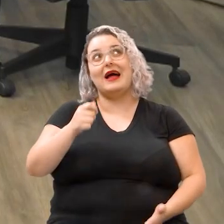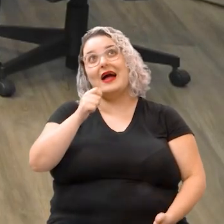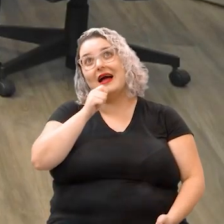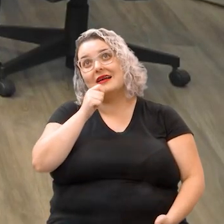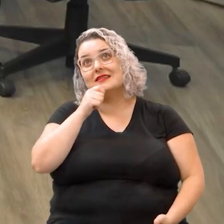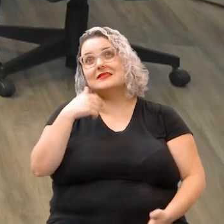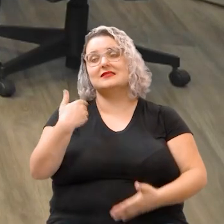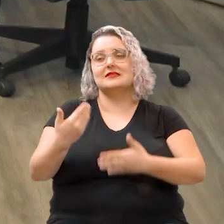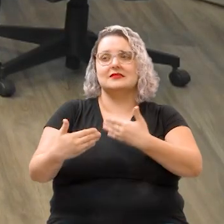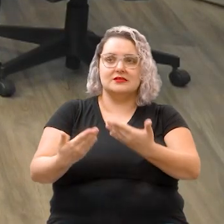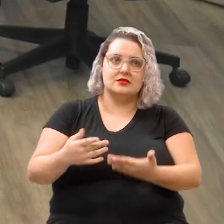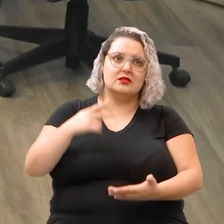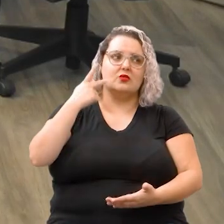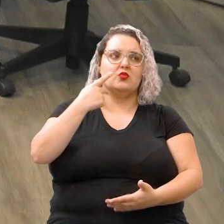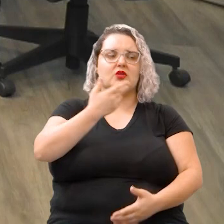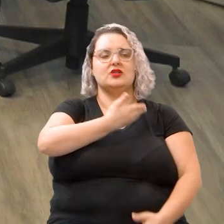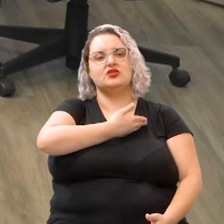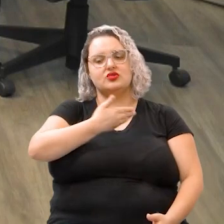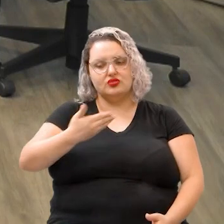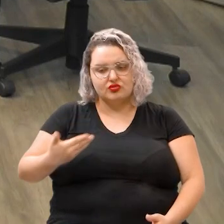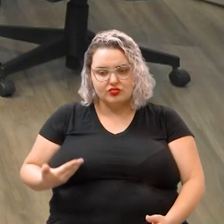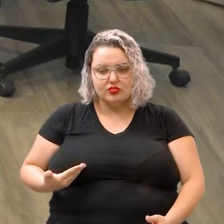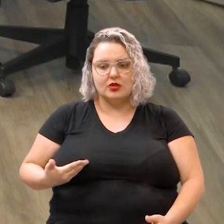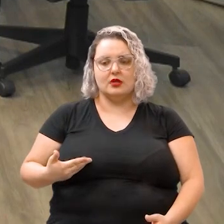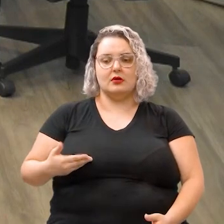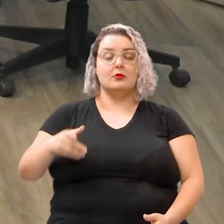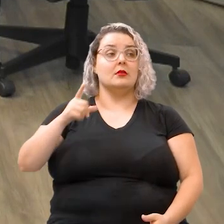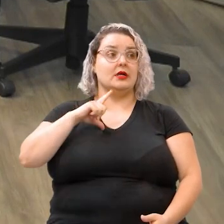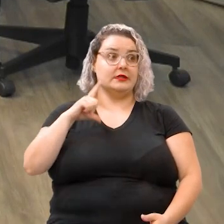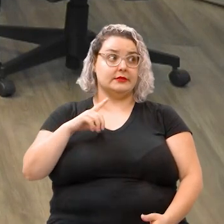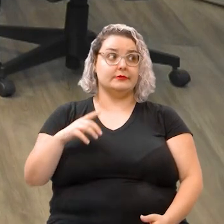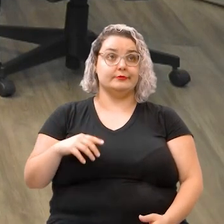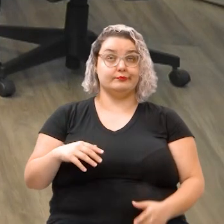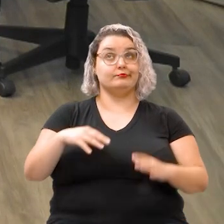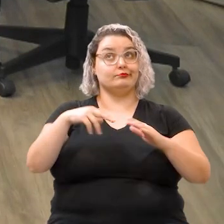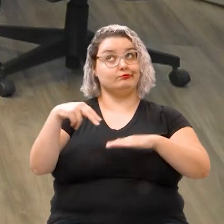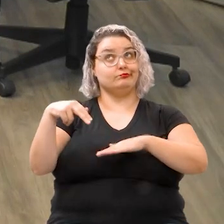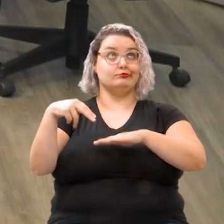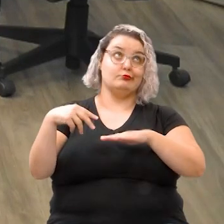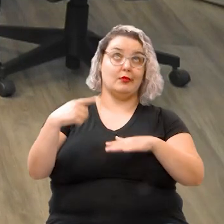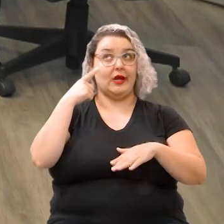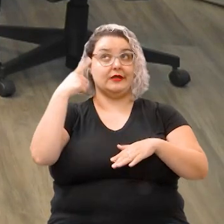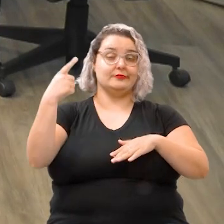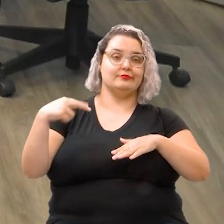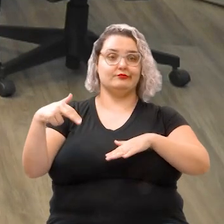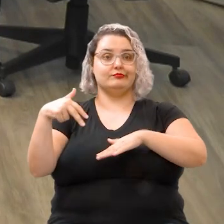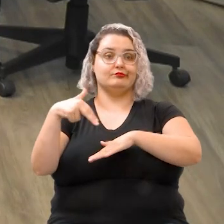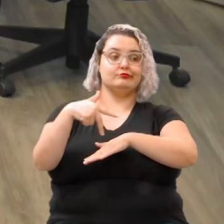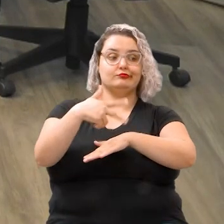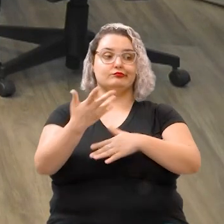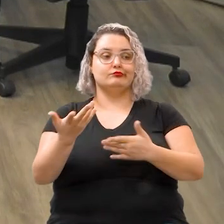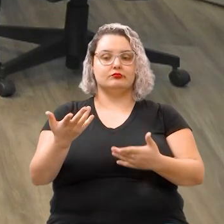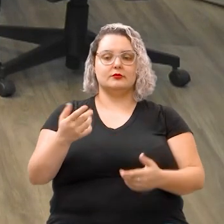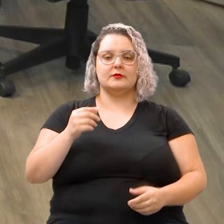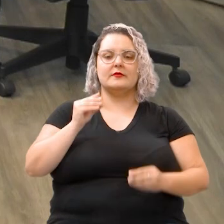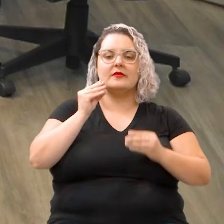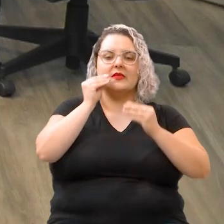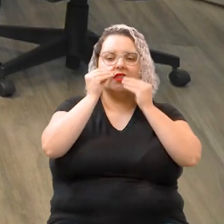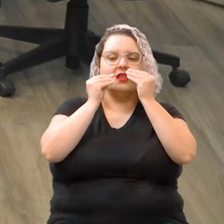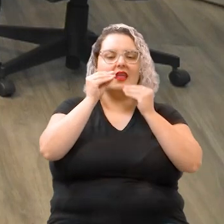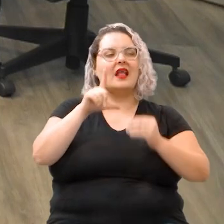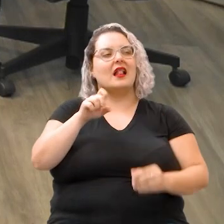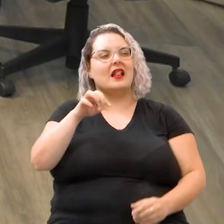questões de políticas públicas, mas a gente está ainda com uma moda que vem surgindo, que é a questão de colocar, acho que são as lentes